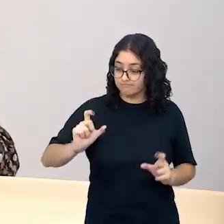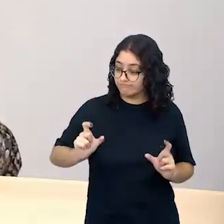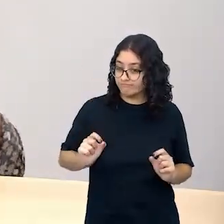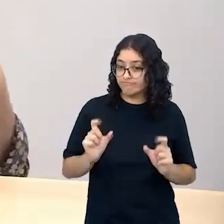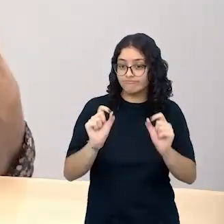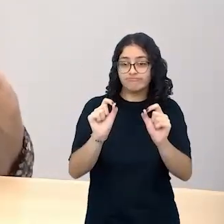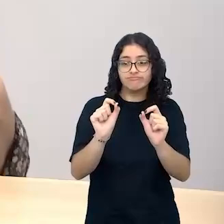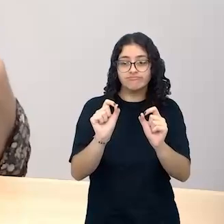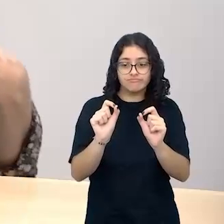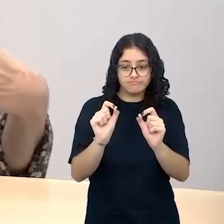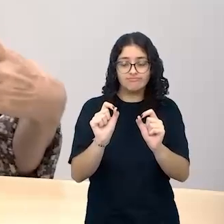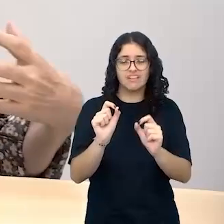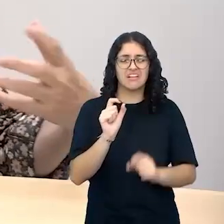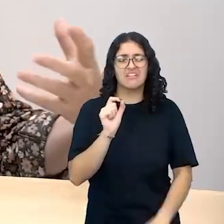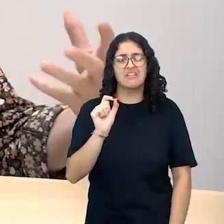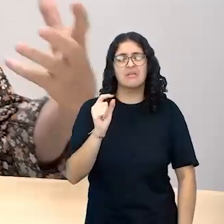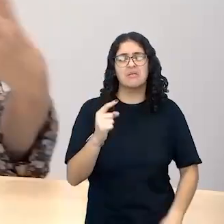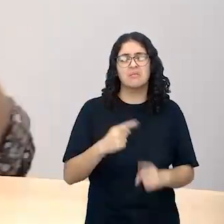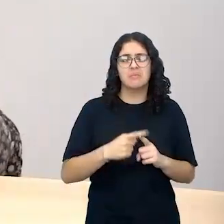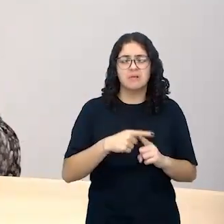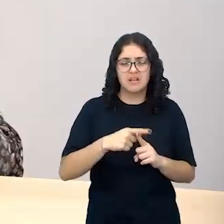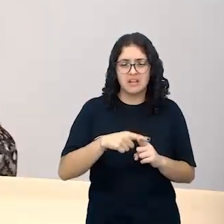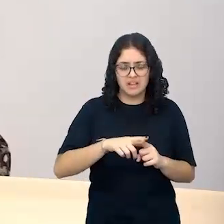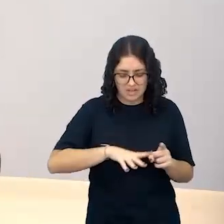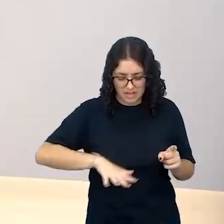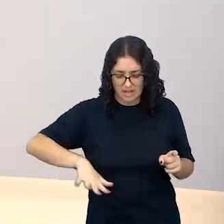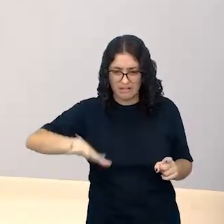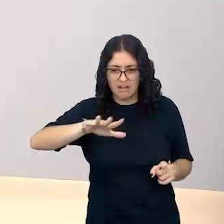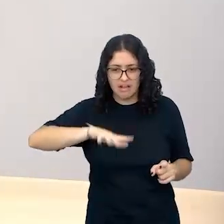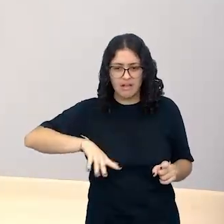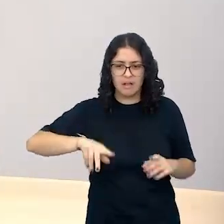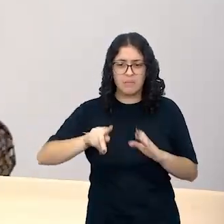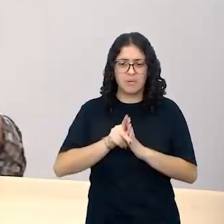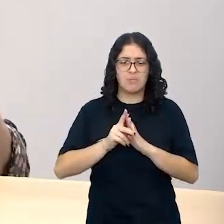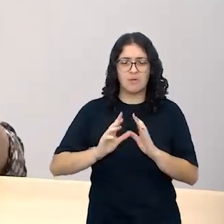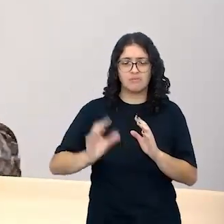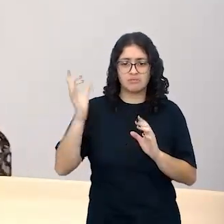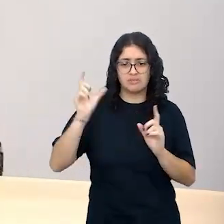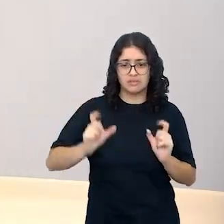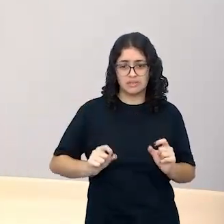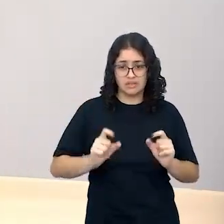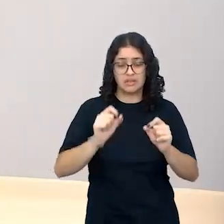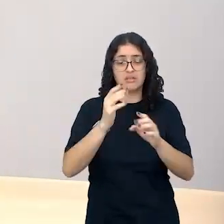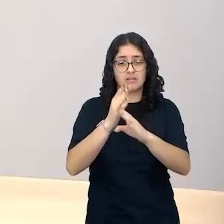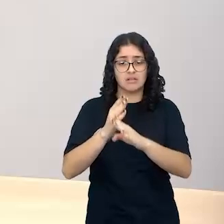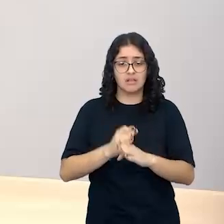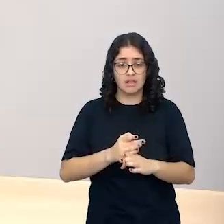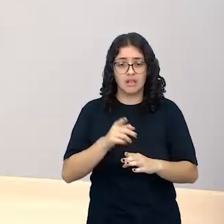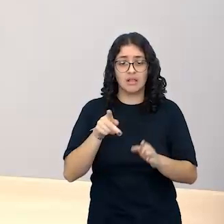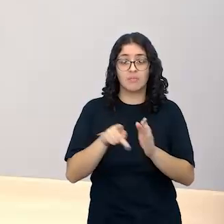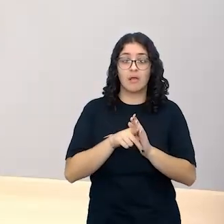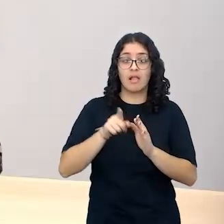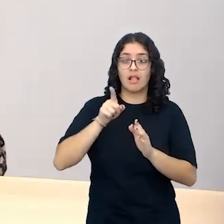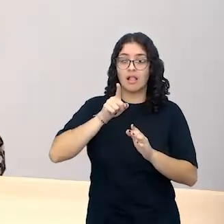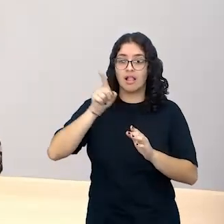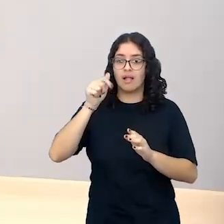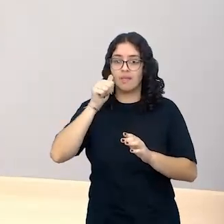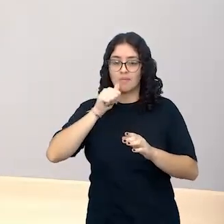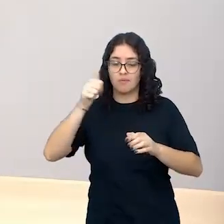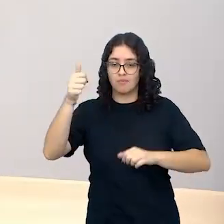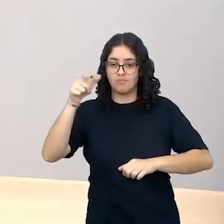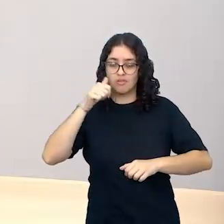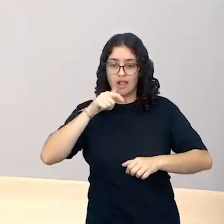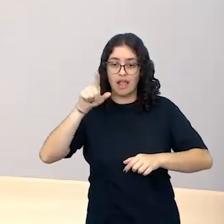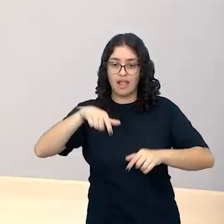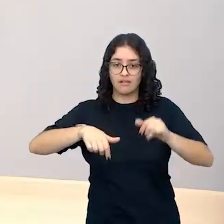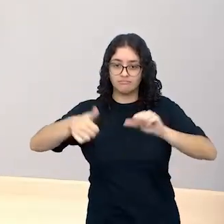foram buscar por que ali naquela redondeza havia muitos... E aí eles descobriram que era o laboratório dela. Então eles gastaram